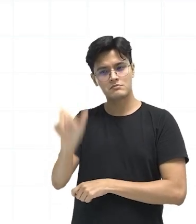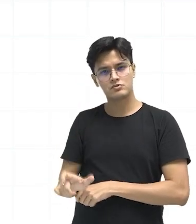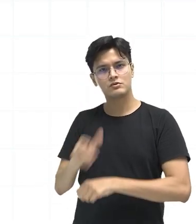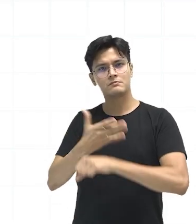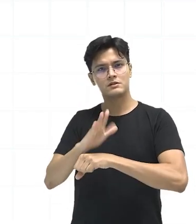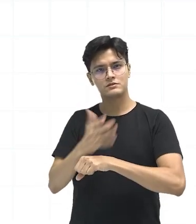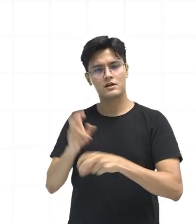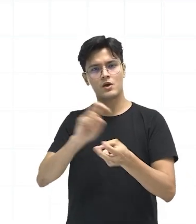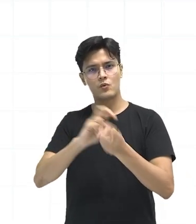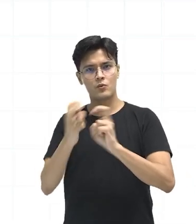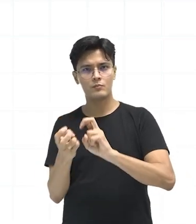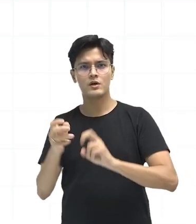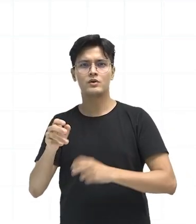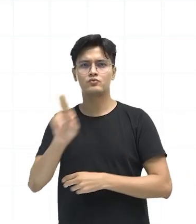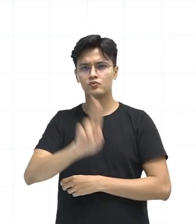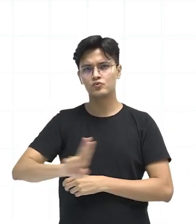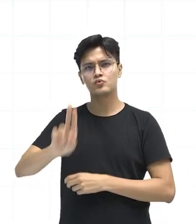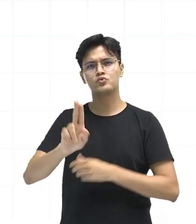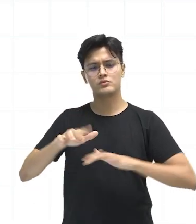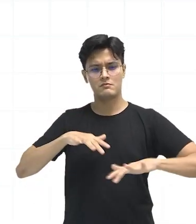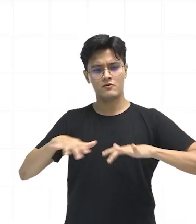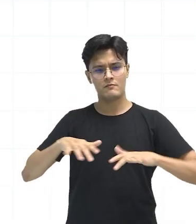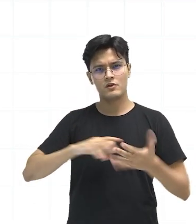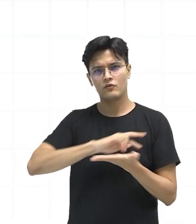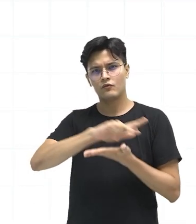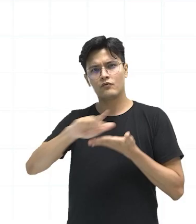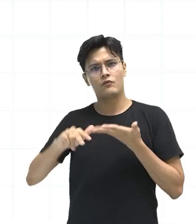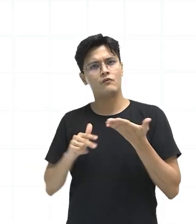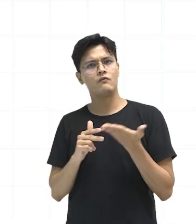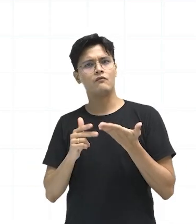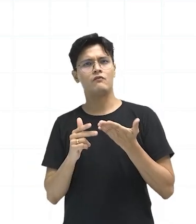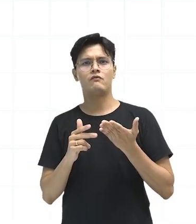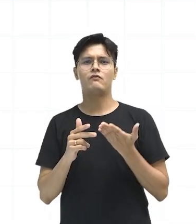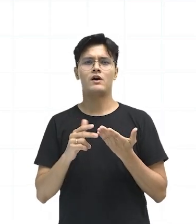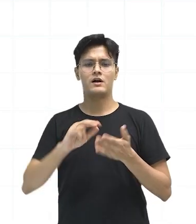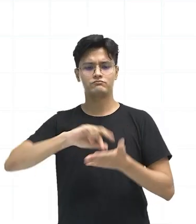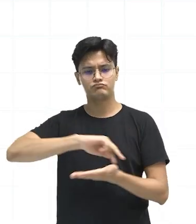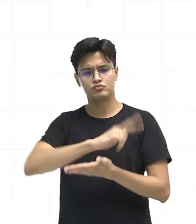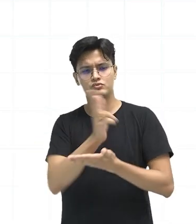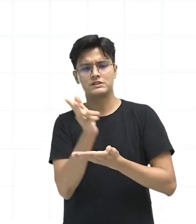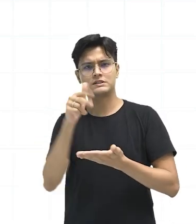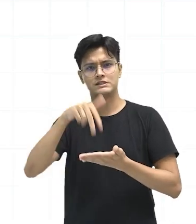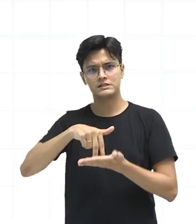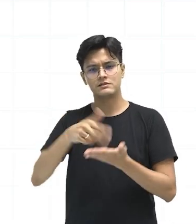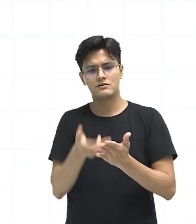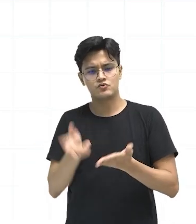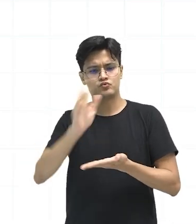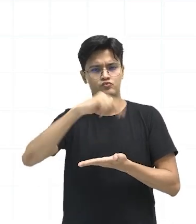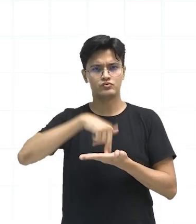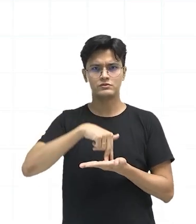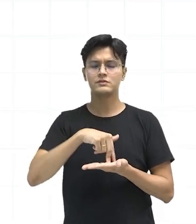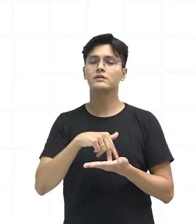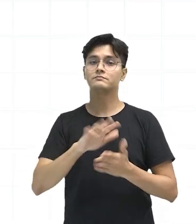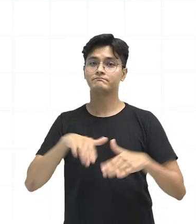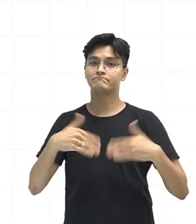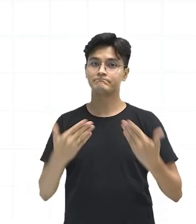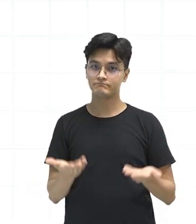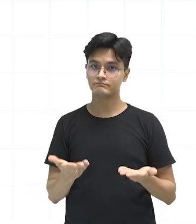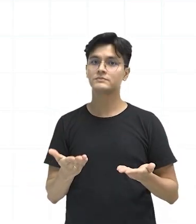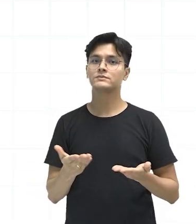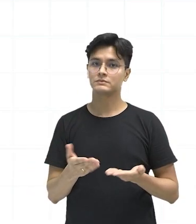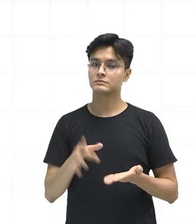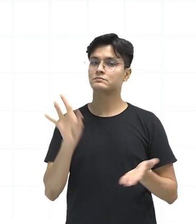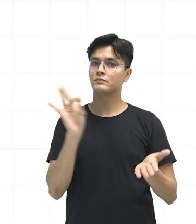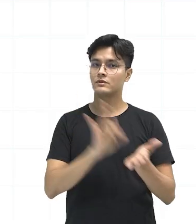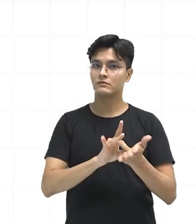todos os níveis, embaixo, no meio, em cima, né? Tem a questão dos saltos, e gira para um lado e gira para o outro. Realmente